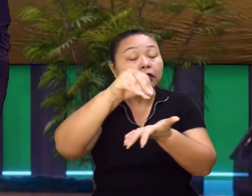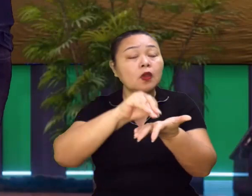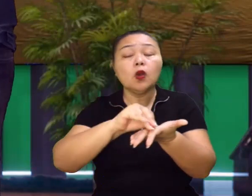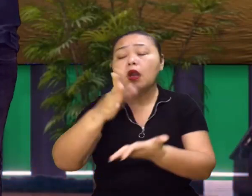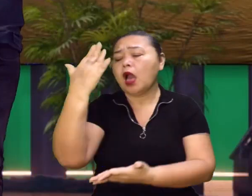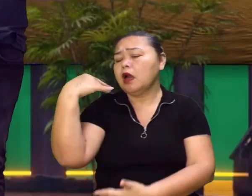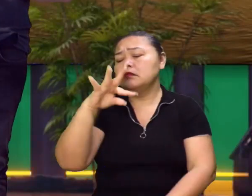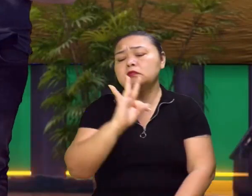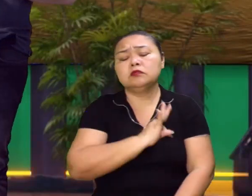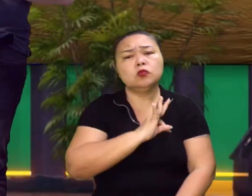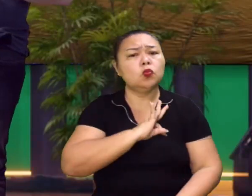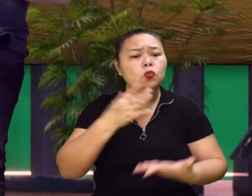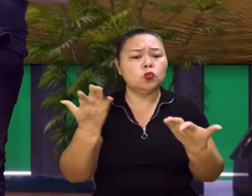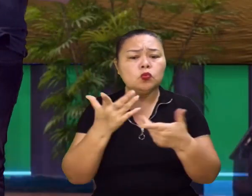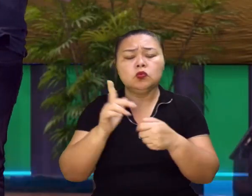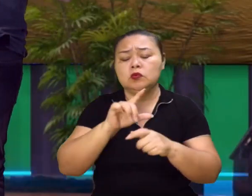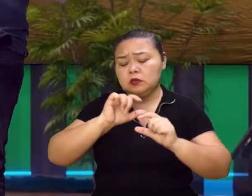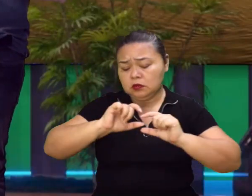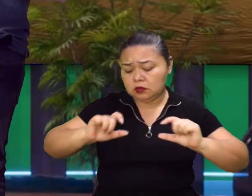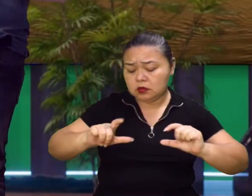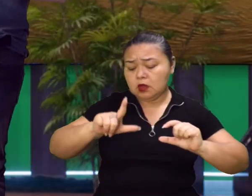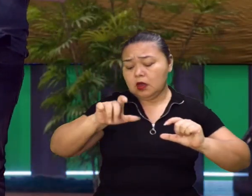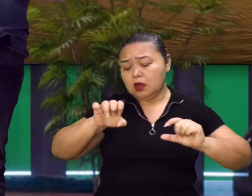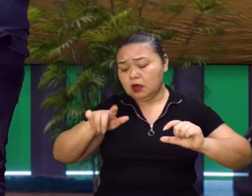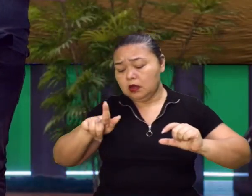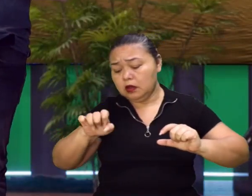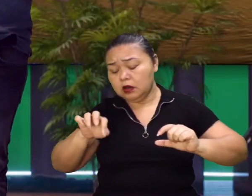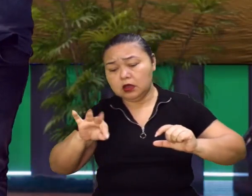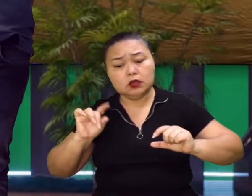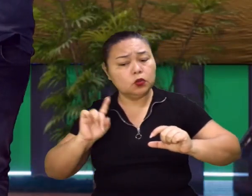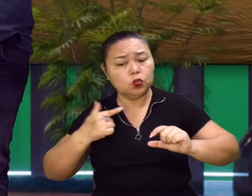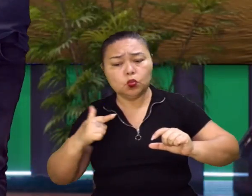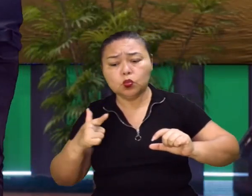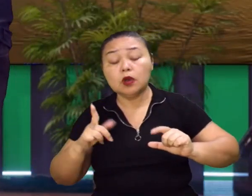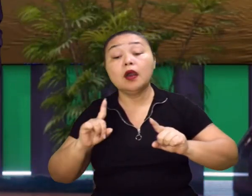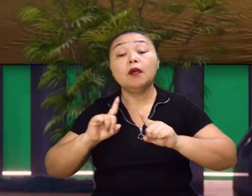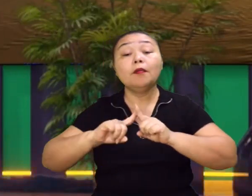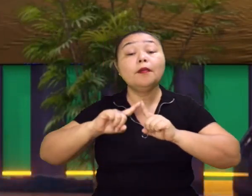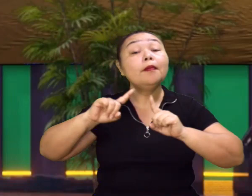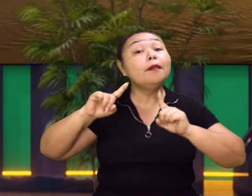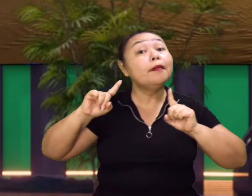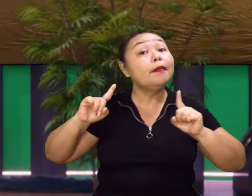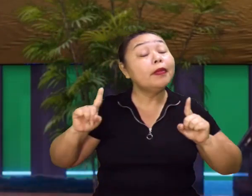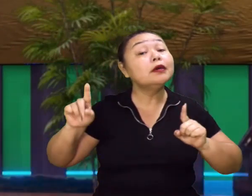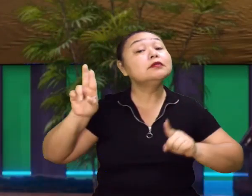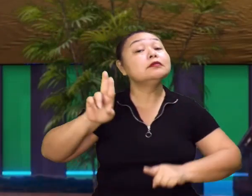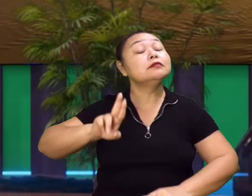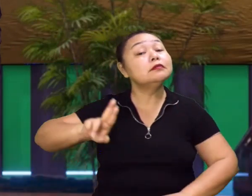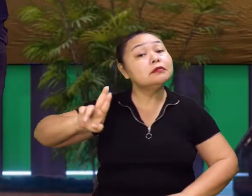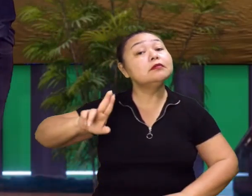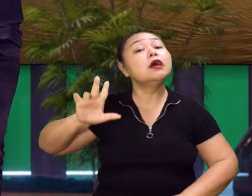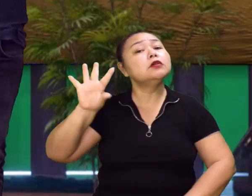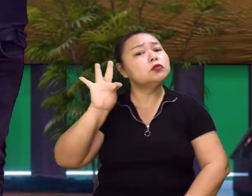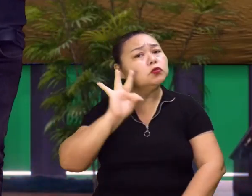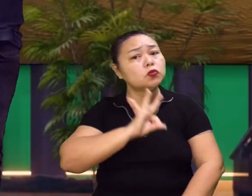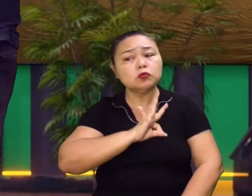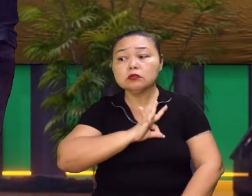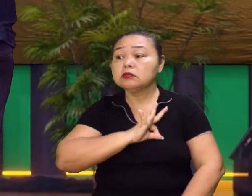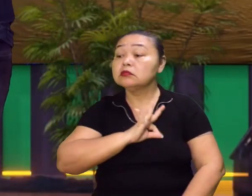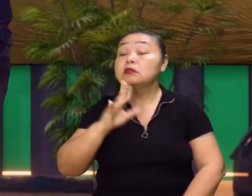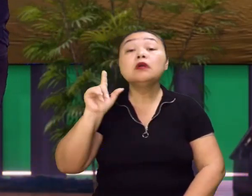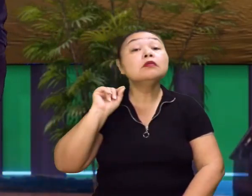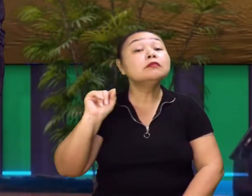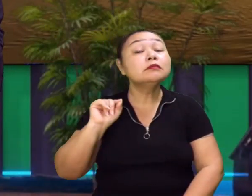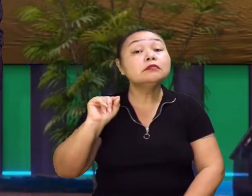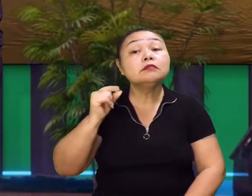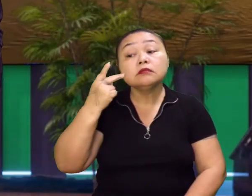como na atualidade, legenda e símbolo da cartografia. Mas eles já utilizavam essas técnicas que eram o quê?